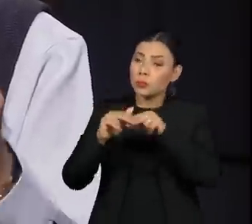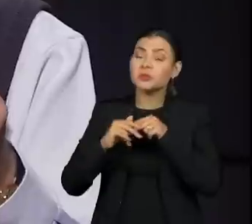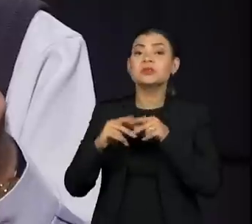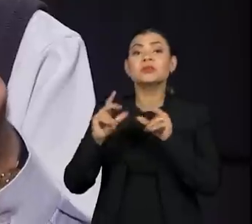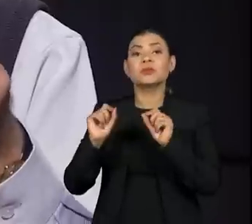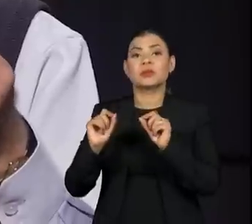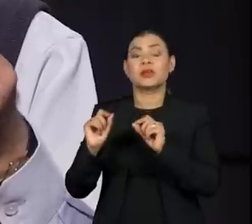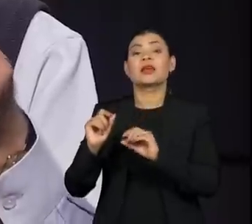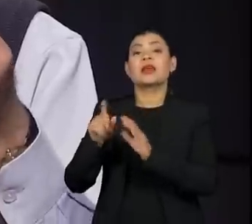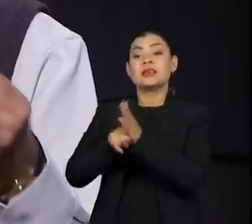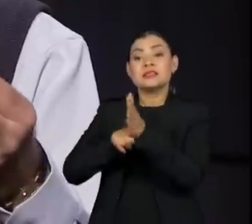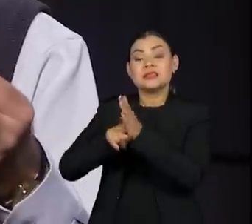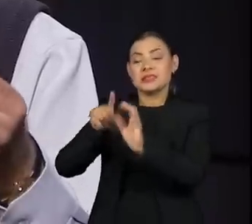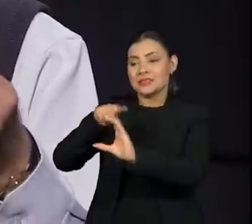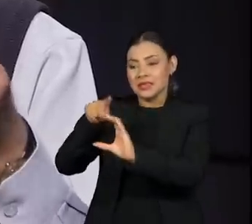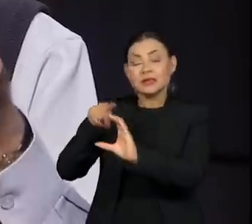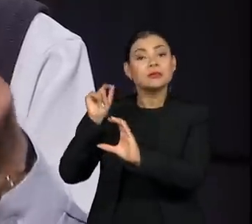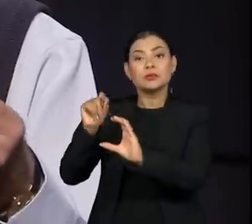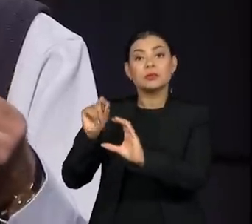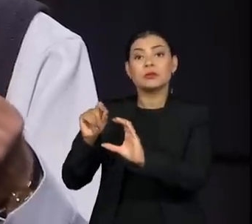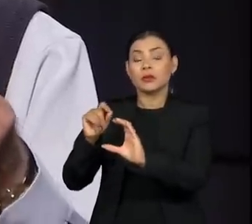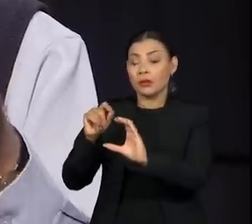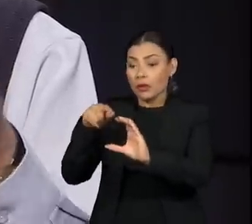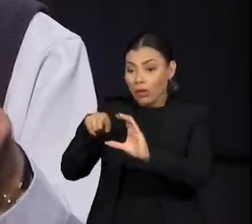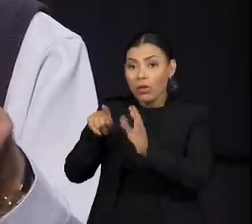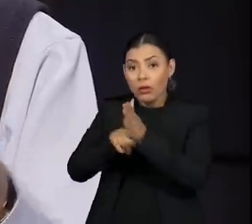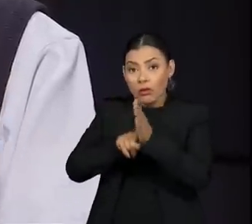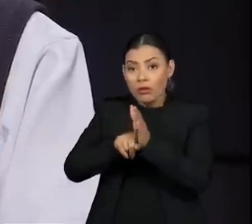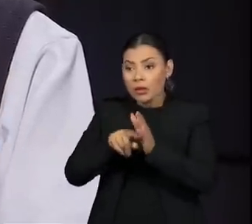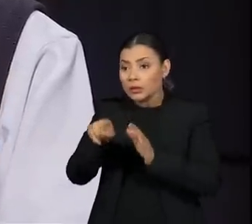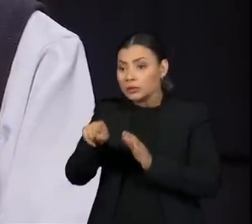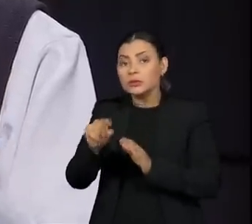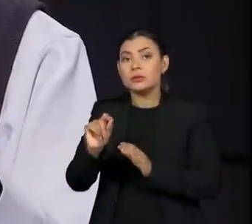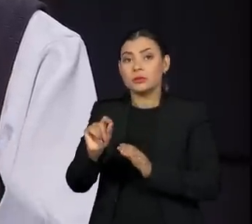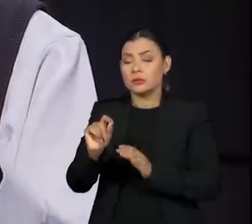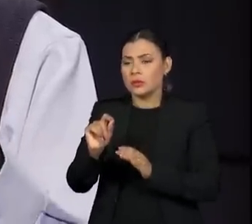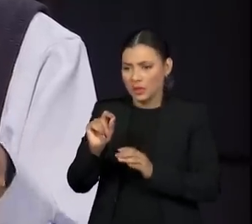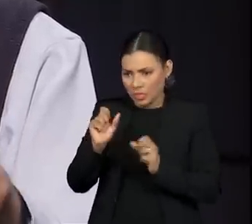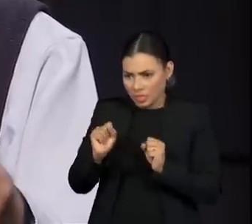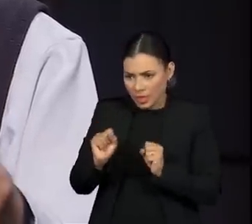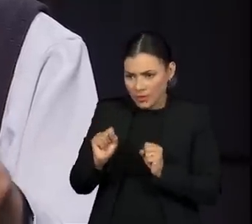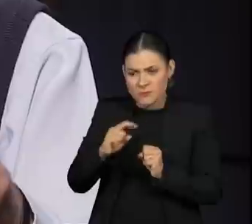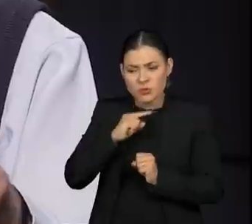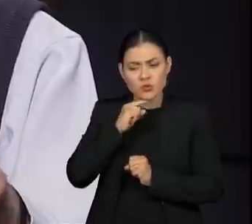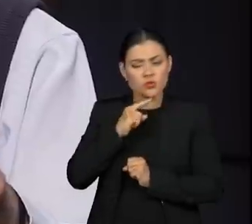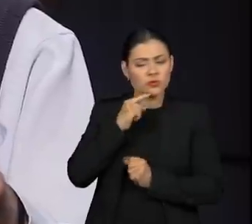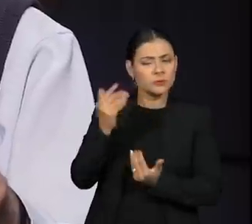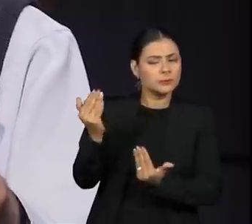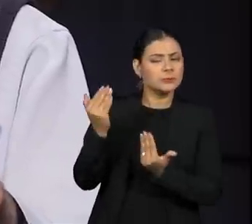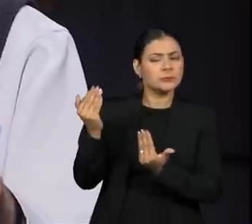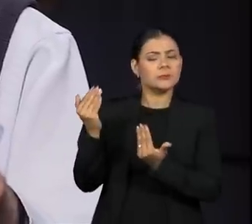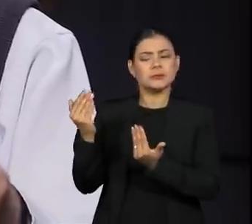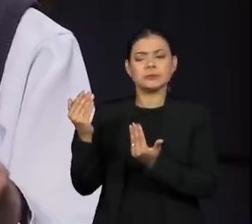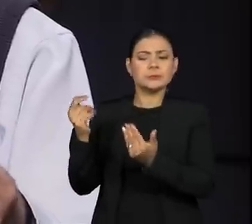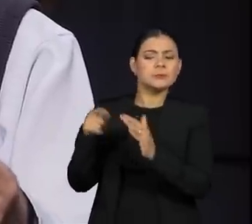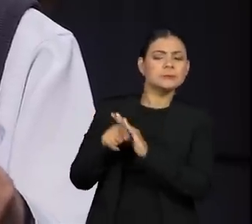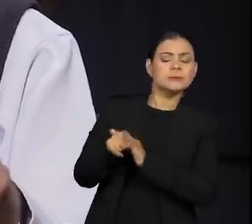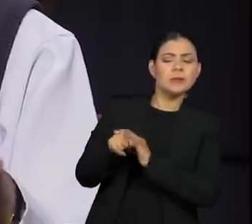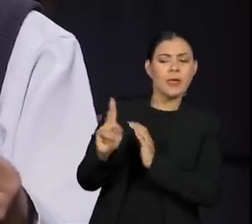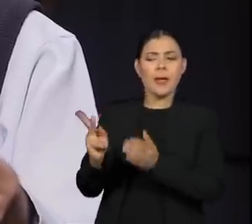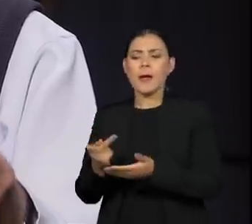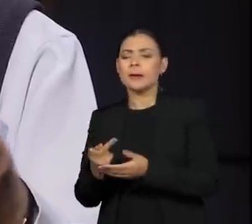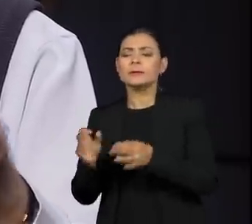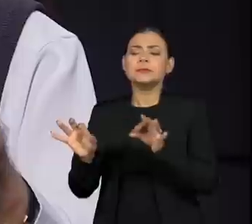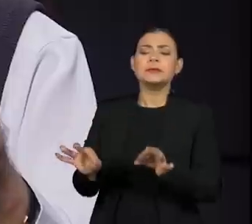ciência é algo que pode ser negado Se você não puder negar não é Ciência Dogma claro que se você negar aquilo você pode ver que estava errado aquilo